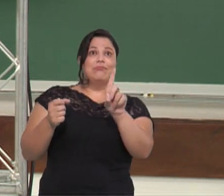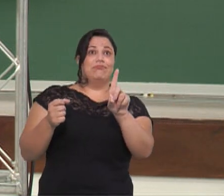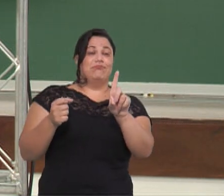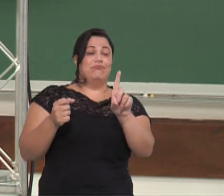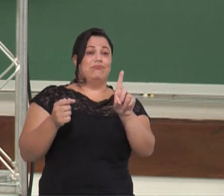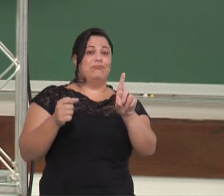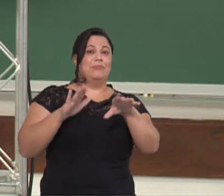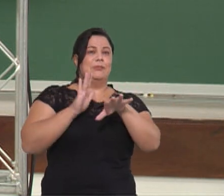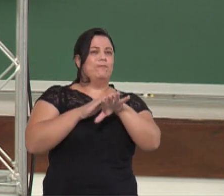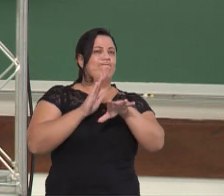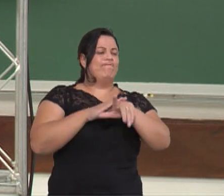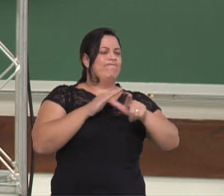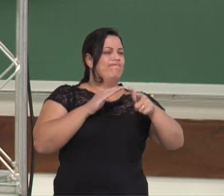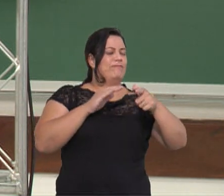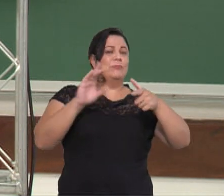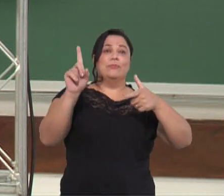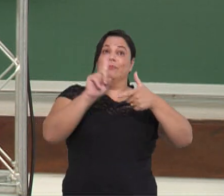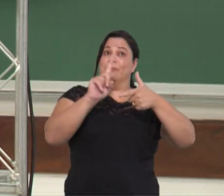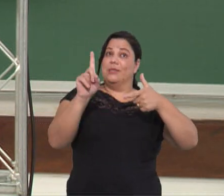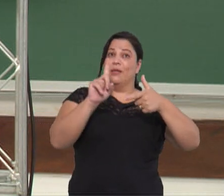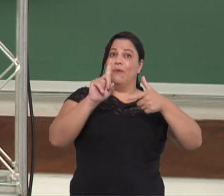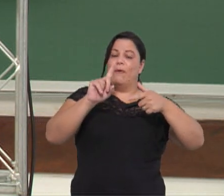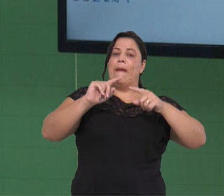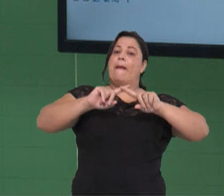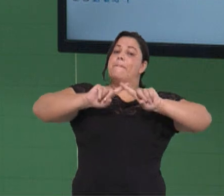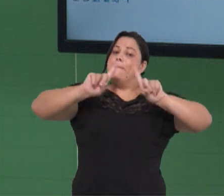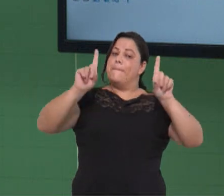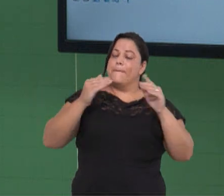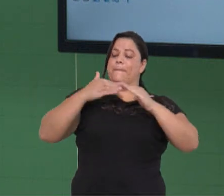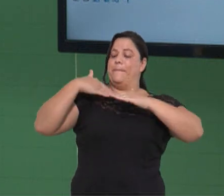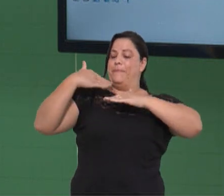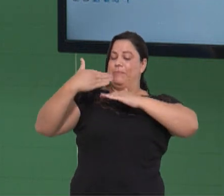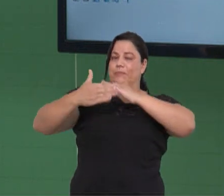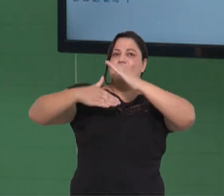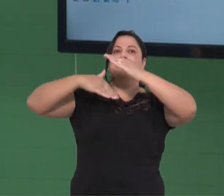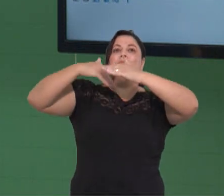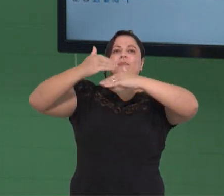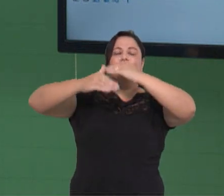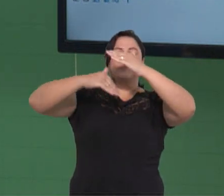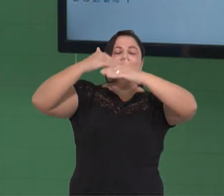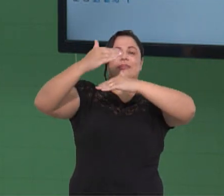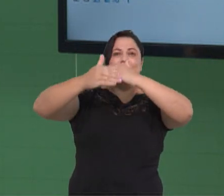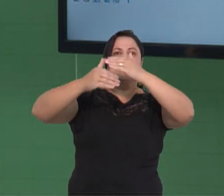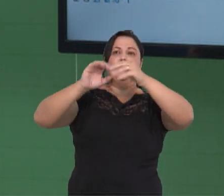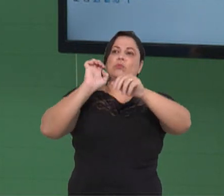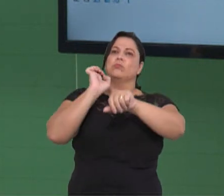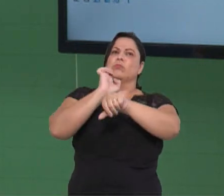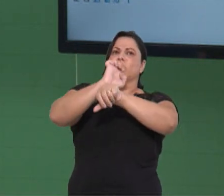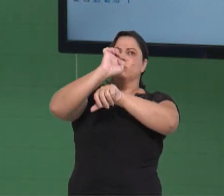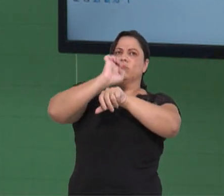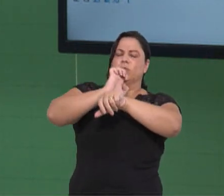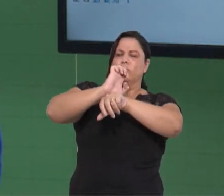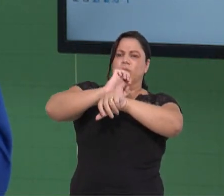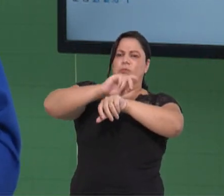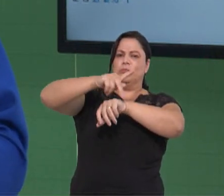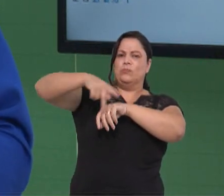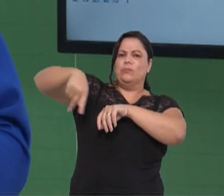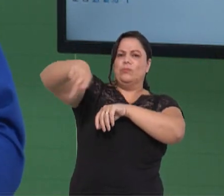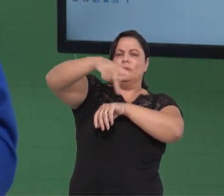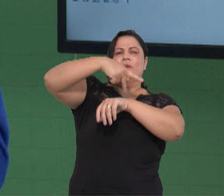uma evolução do Estado Nacional, que vai deixando de ser absoluto para se tornar